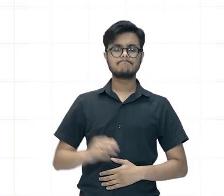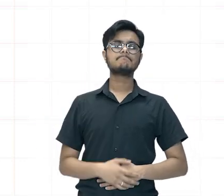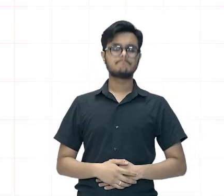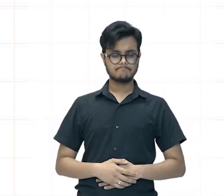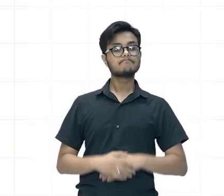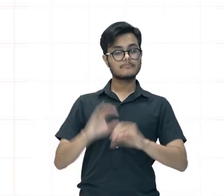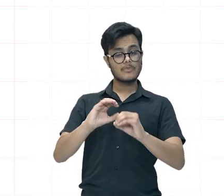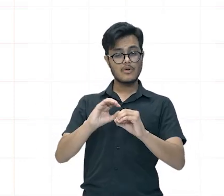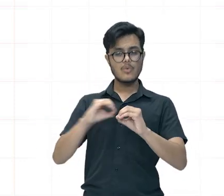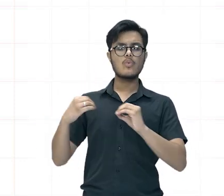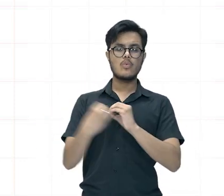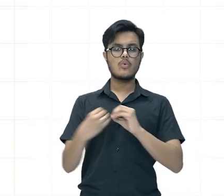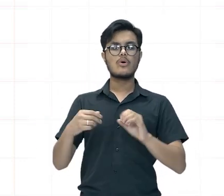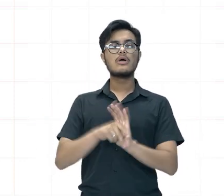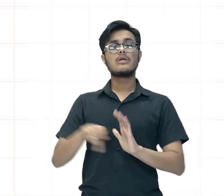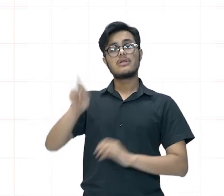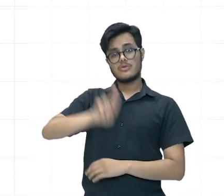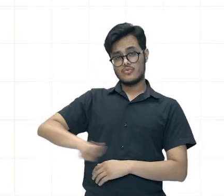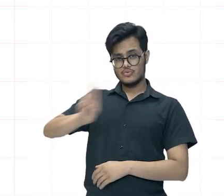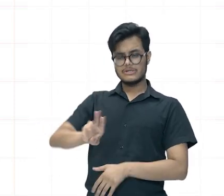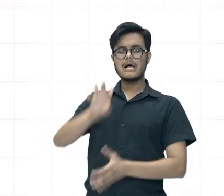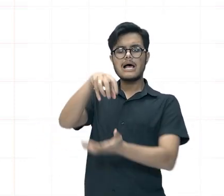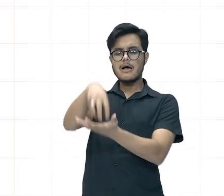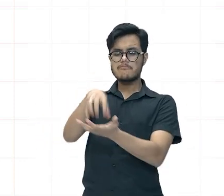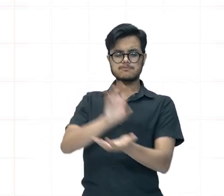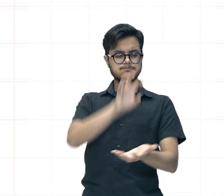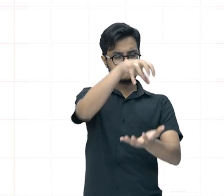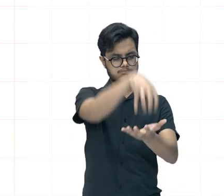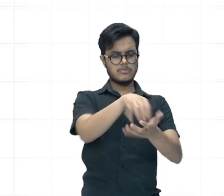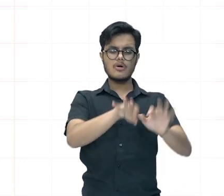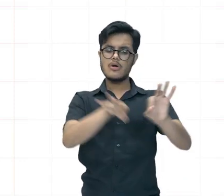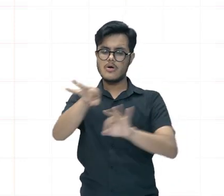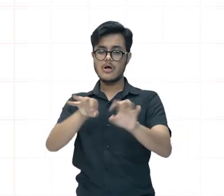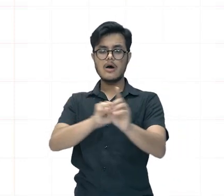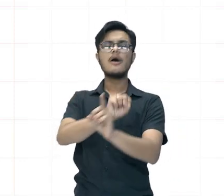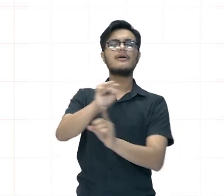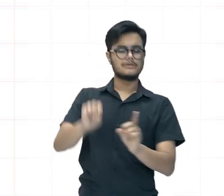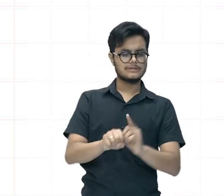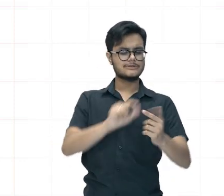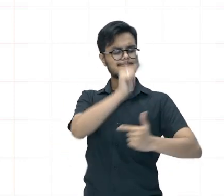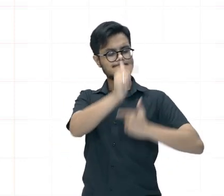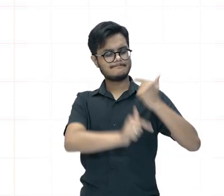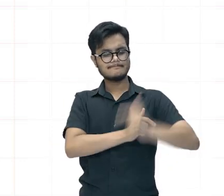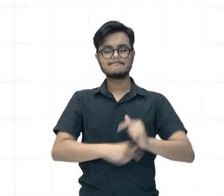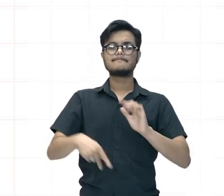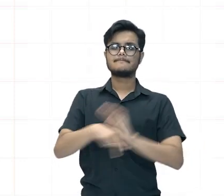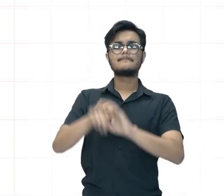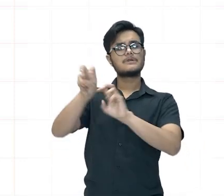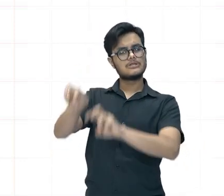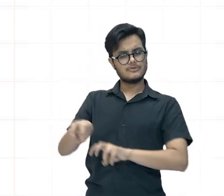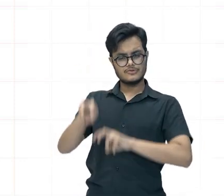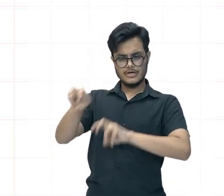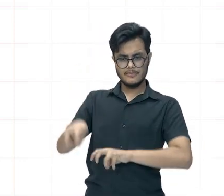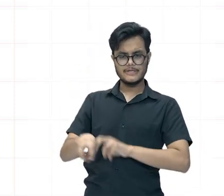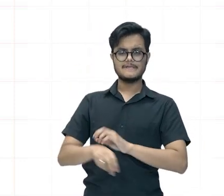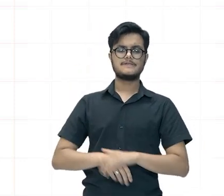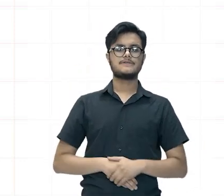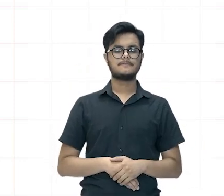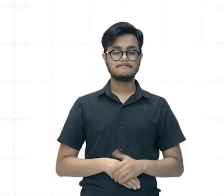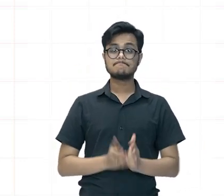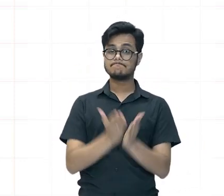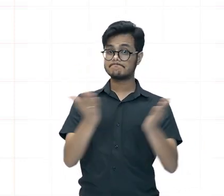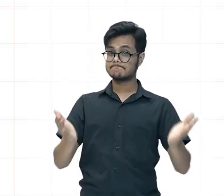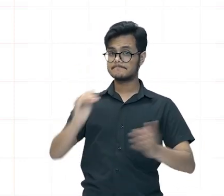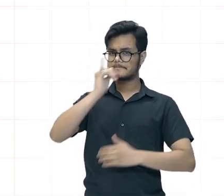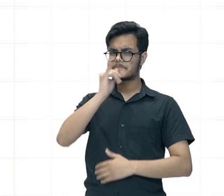continuaram utilizando o regime de colonato para organizar, então, o trabalho camponês. Ou seja,